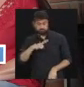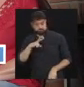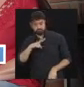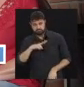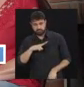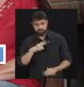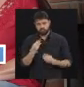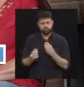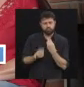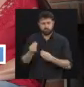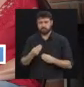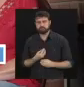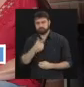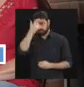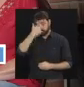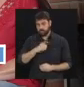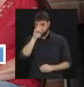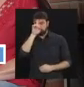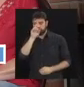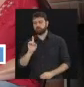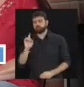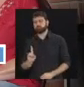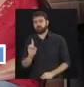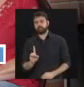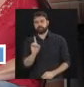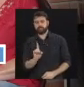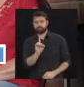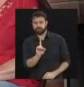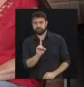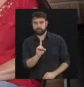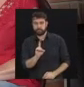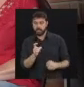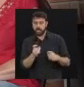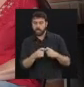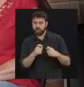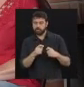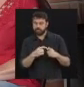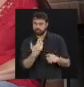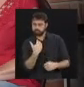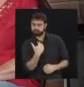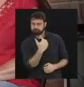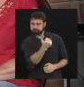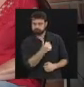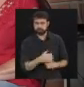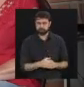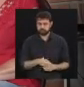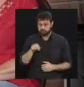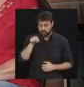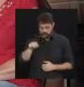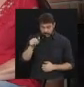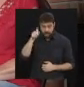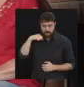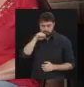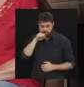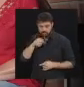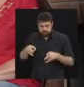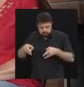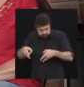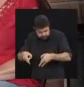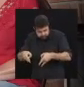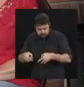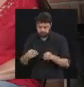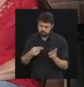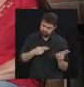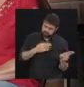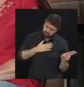tive foi quando eu fui no hospital, aí o médico, ela estava já descansando, eu fui falar com o